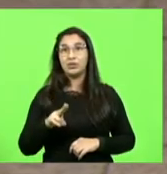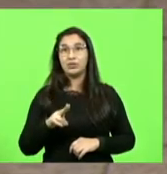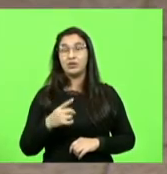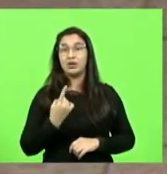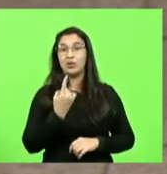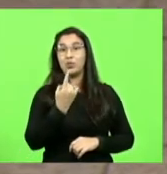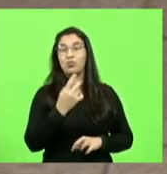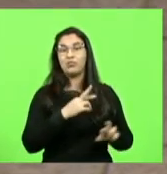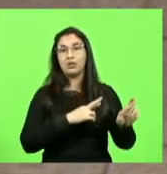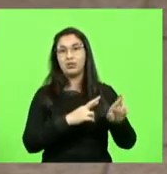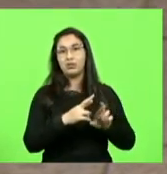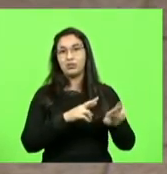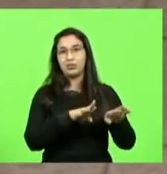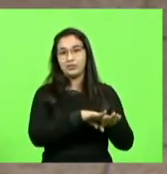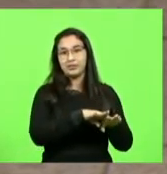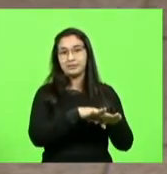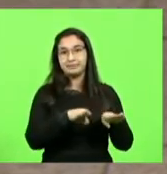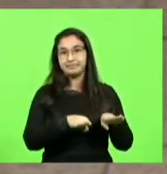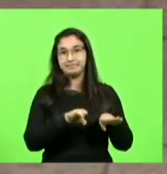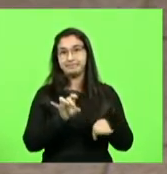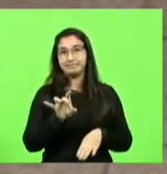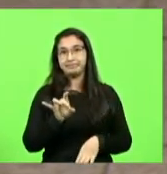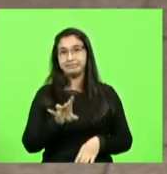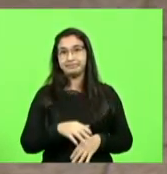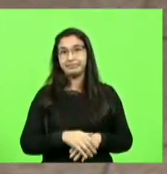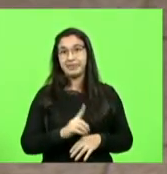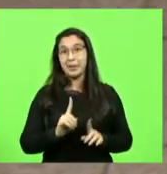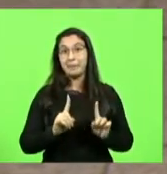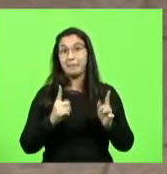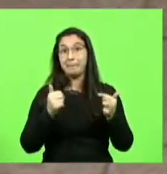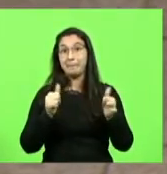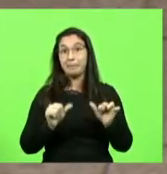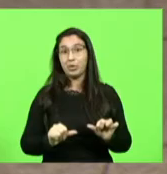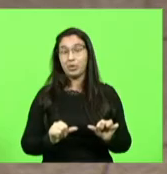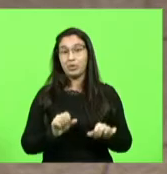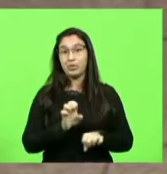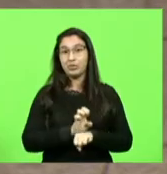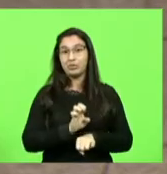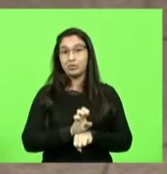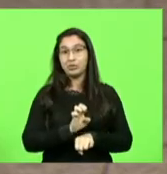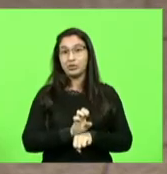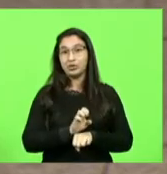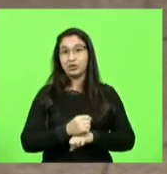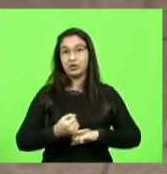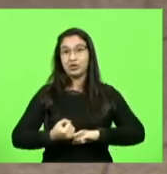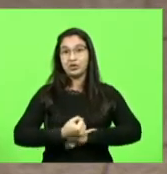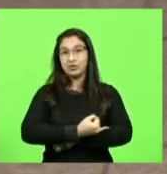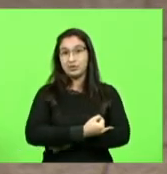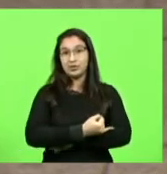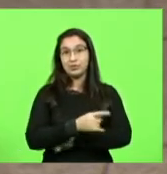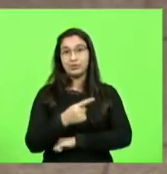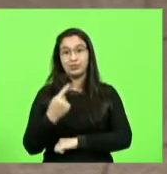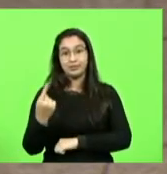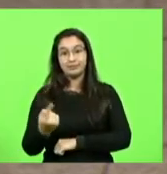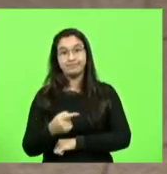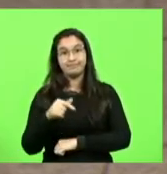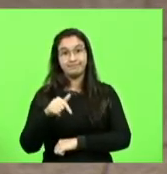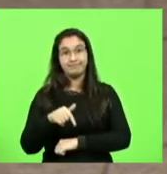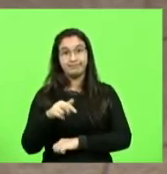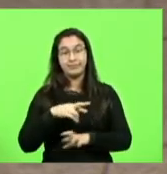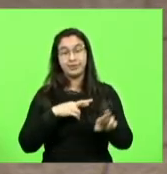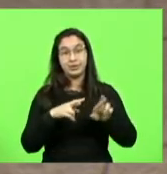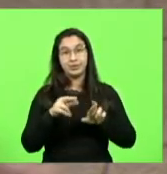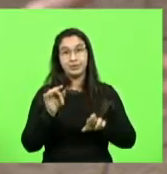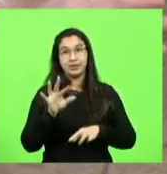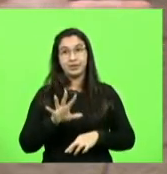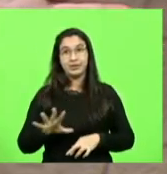rodovia duplicada. Eu acho que é o pior estado da nação em termos de infraestrutura de rodovias federais.